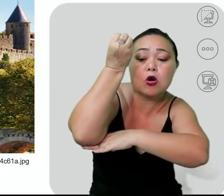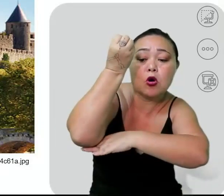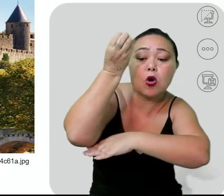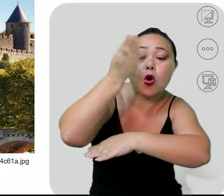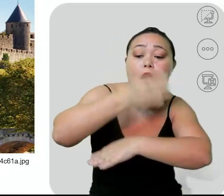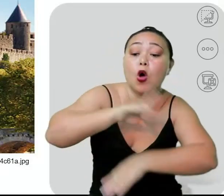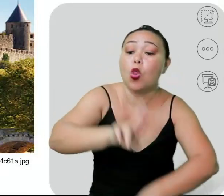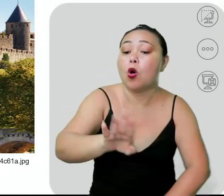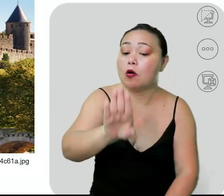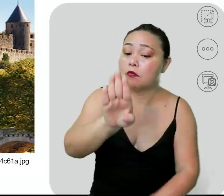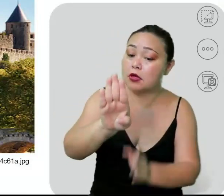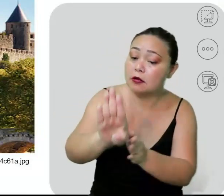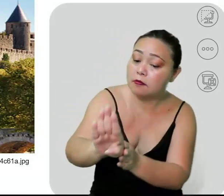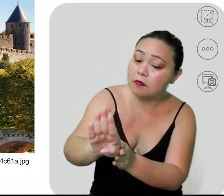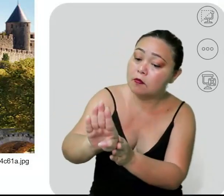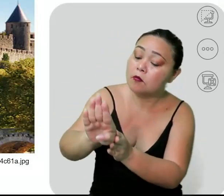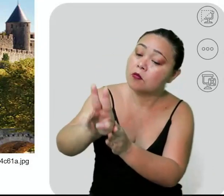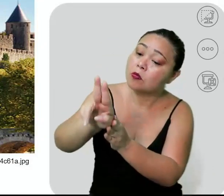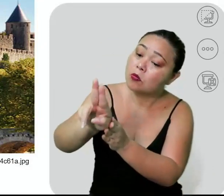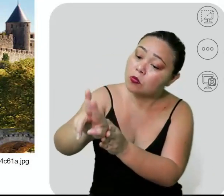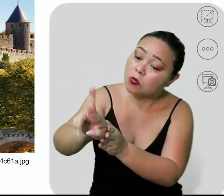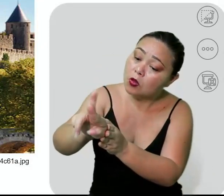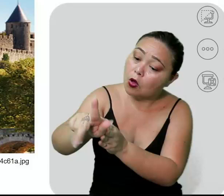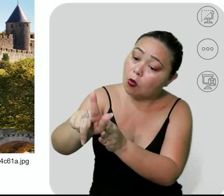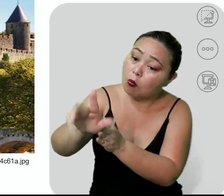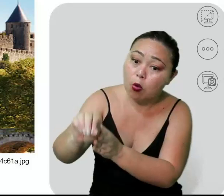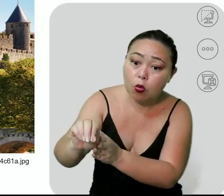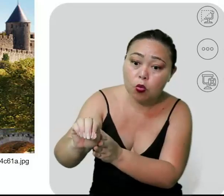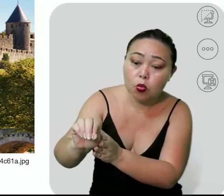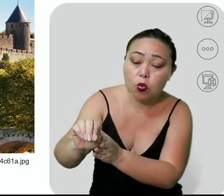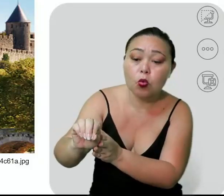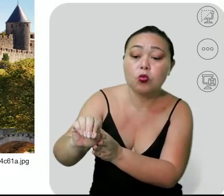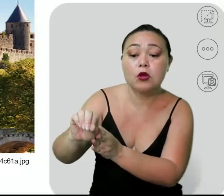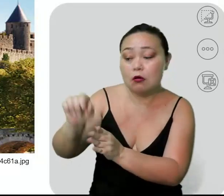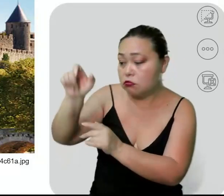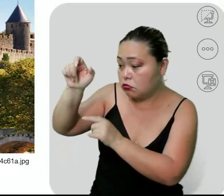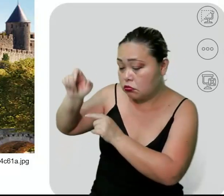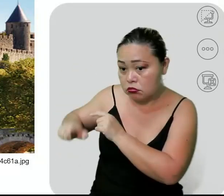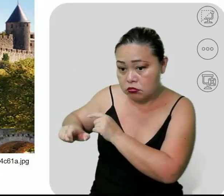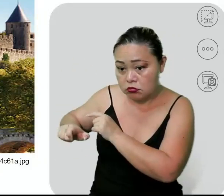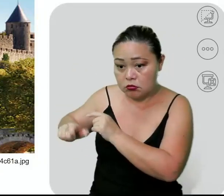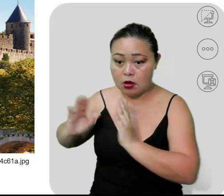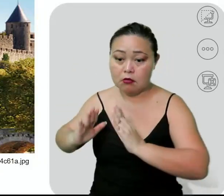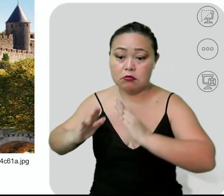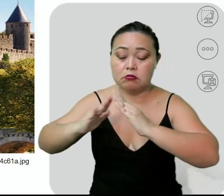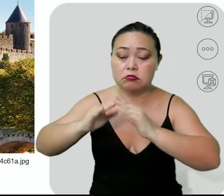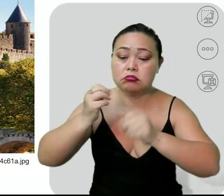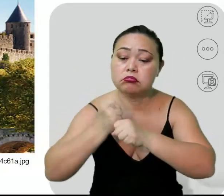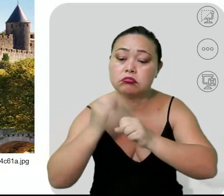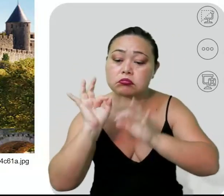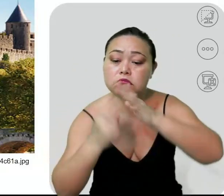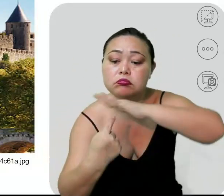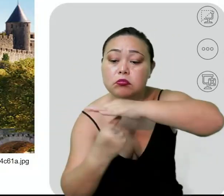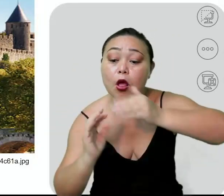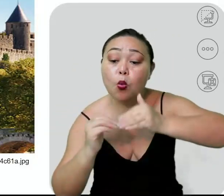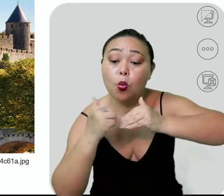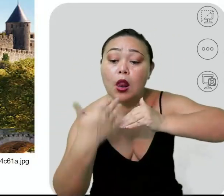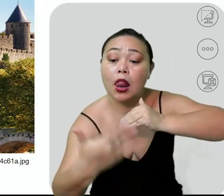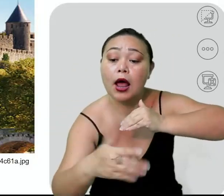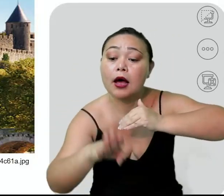de burgo, tá bom? Então o cara ia lá, armar a barraca do lado do